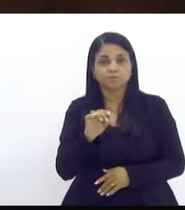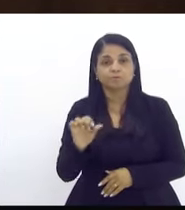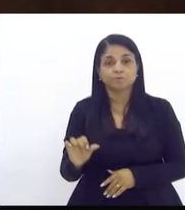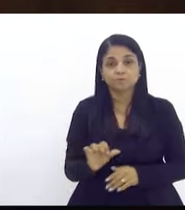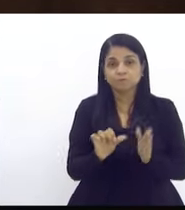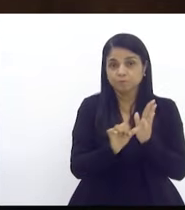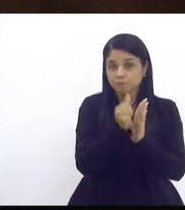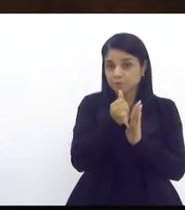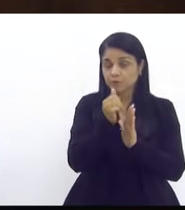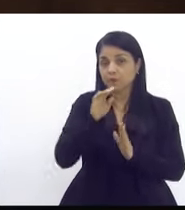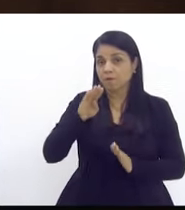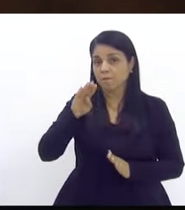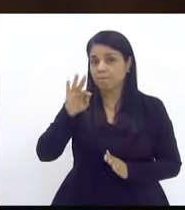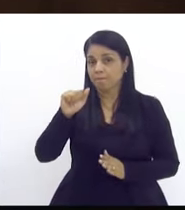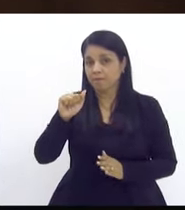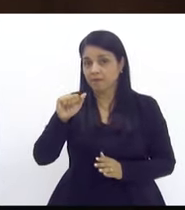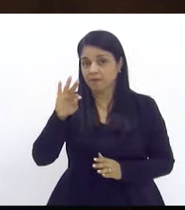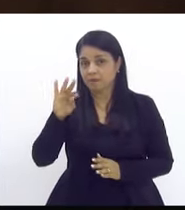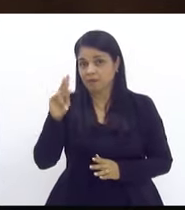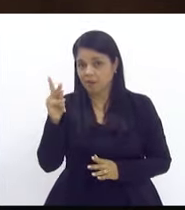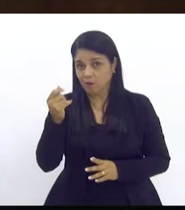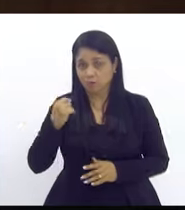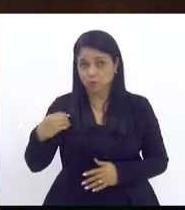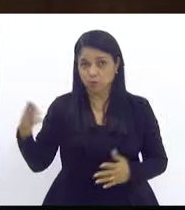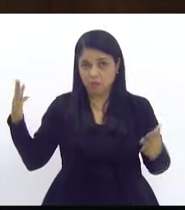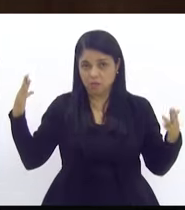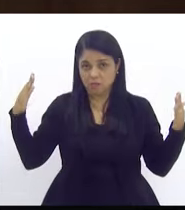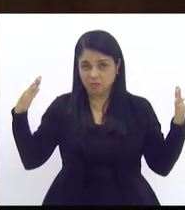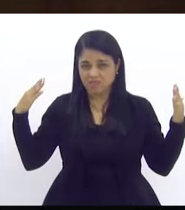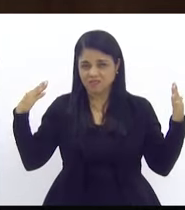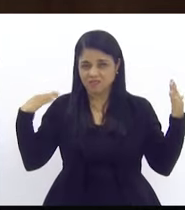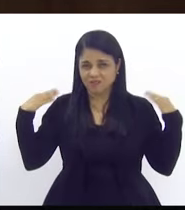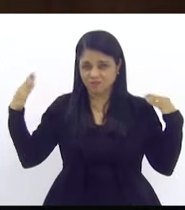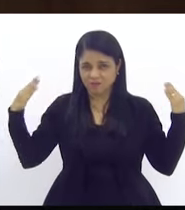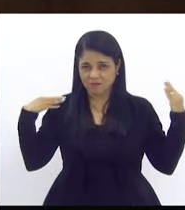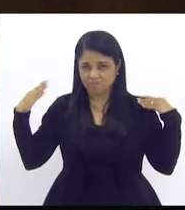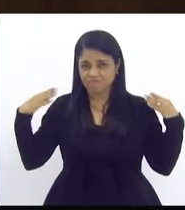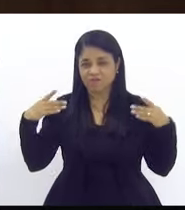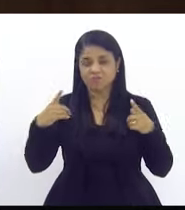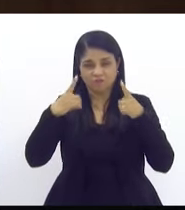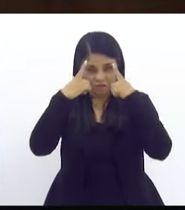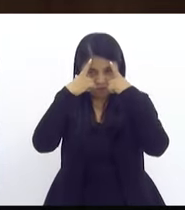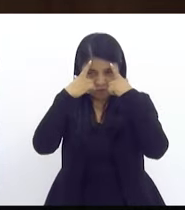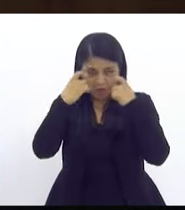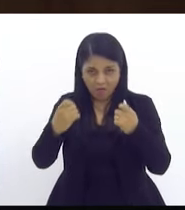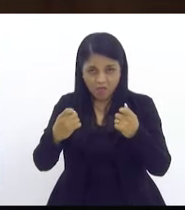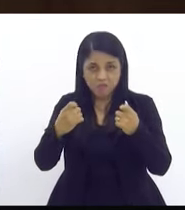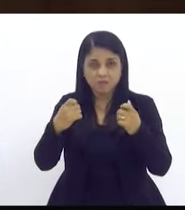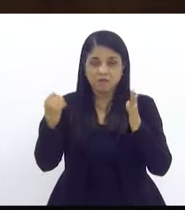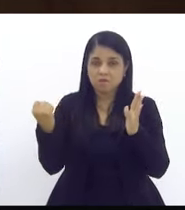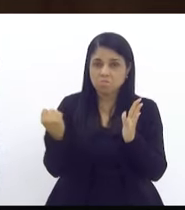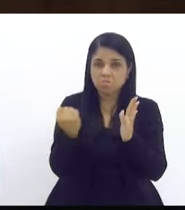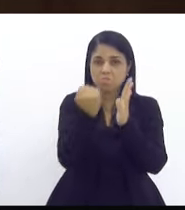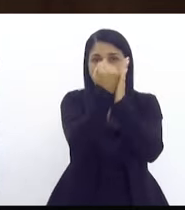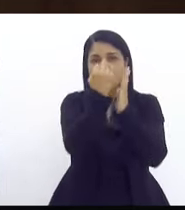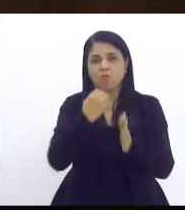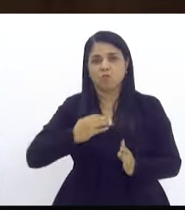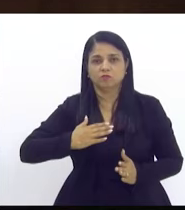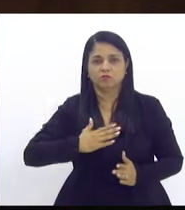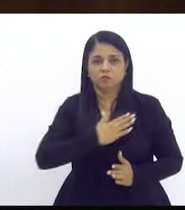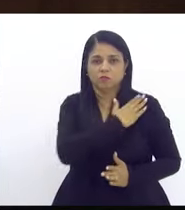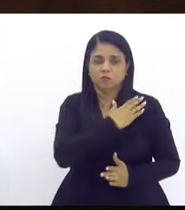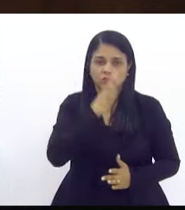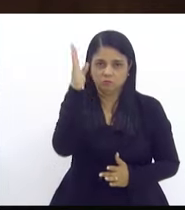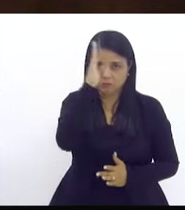Batalhão de Polícia do Exército foi um dos instrumentos de repressão, de violência que marcaram a ditadura civil-militar no Brasil. Por